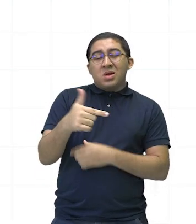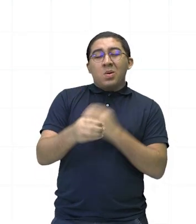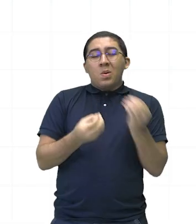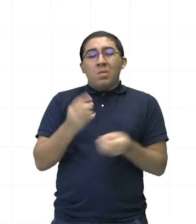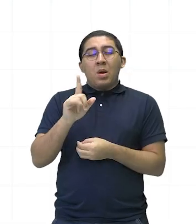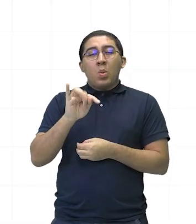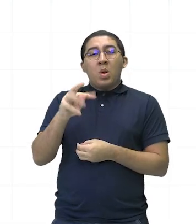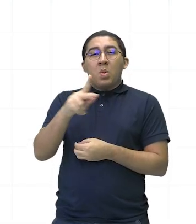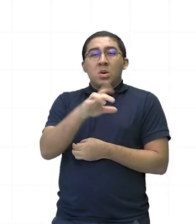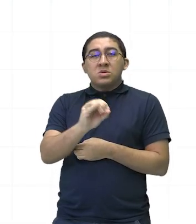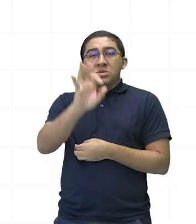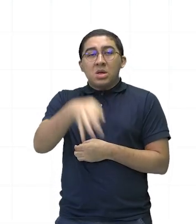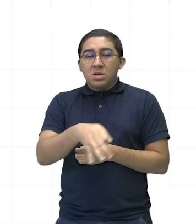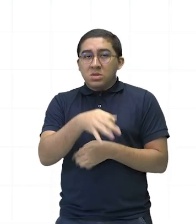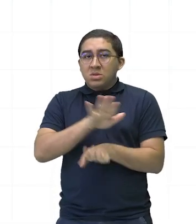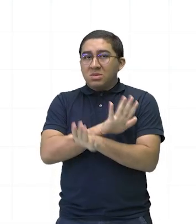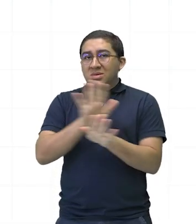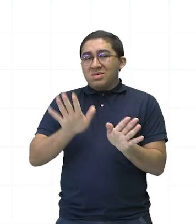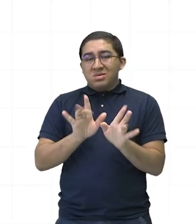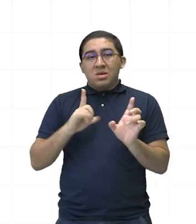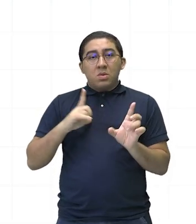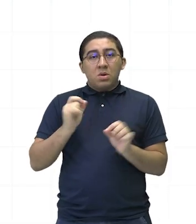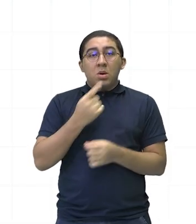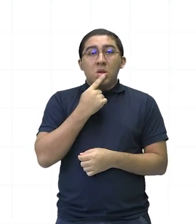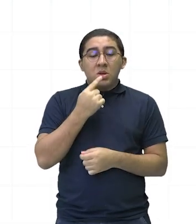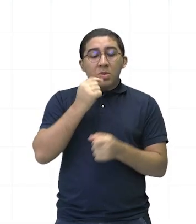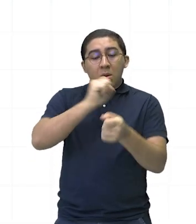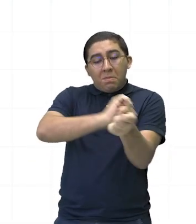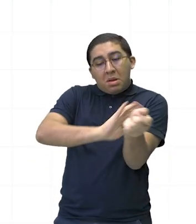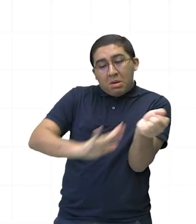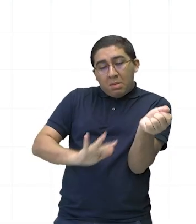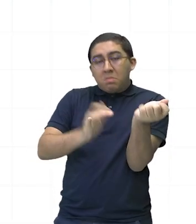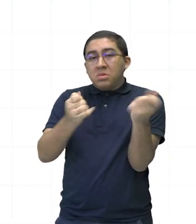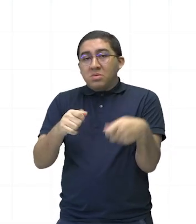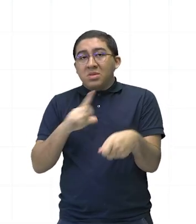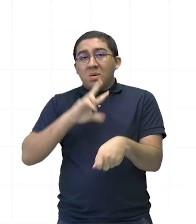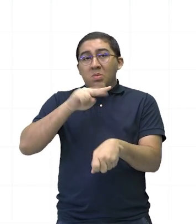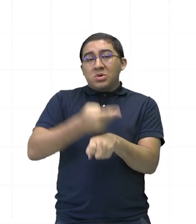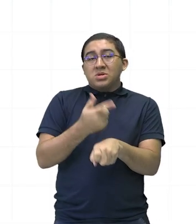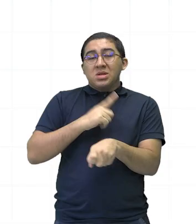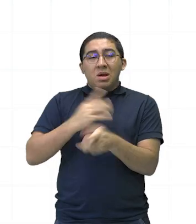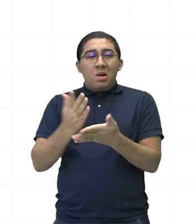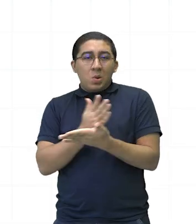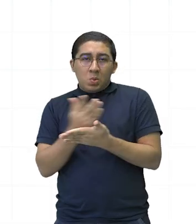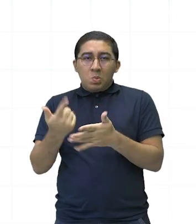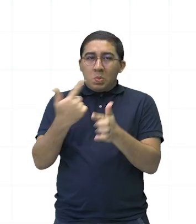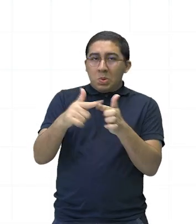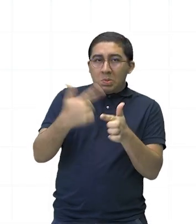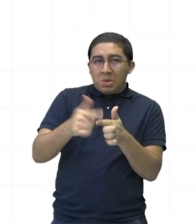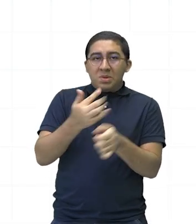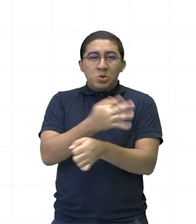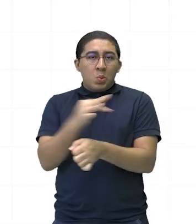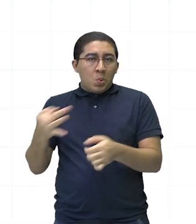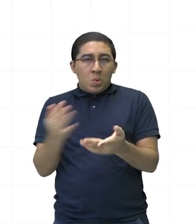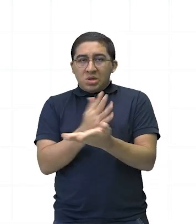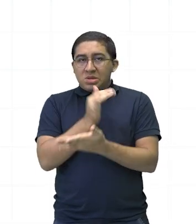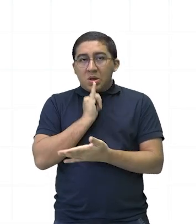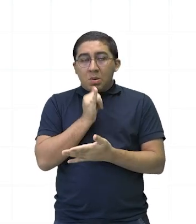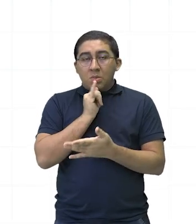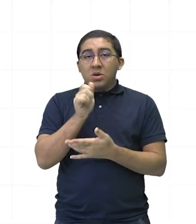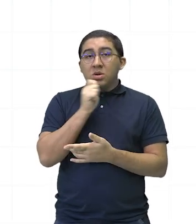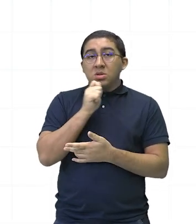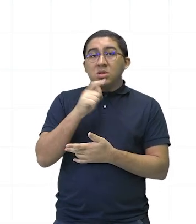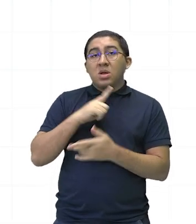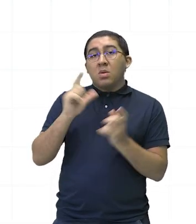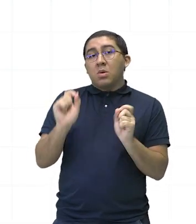de forma adequada, resultando em sangramentos prolongados após algumas lesões, ainda que elas se apresentem de forma menos grave.